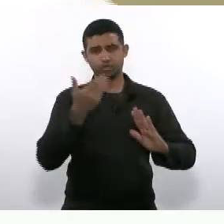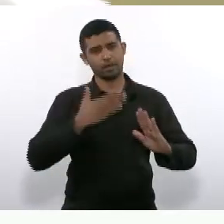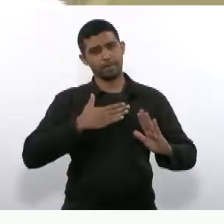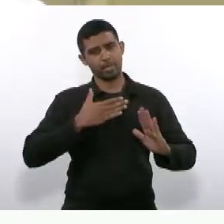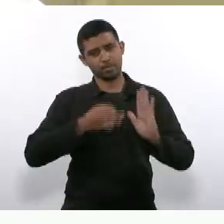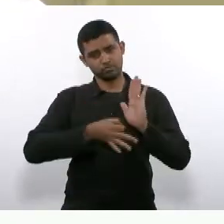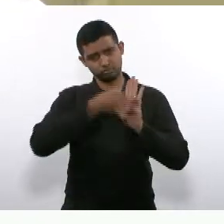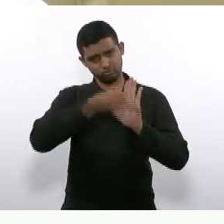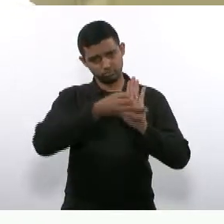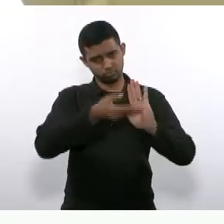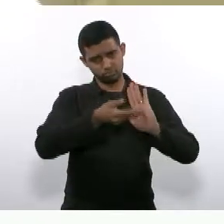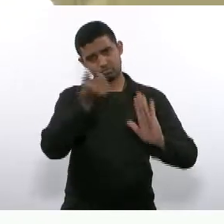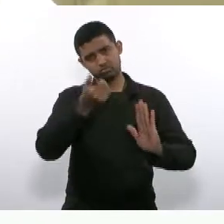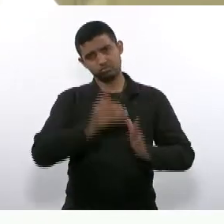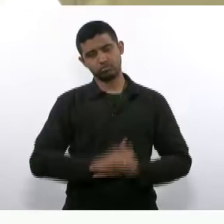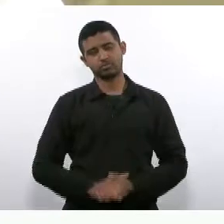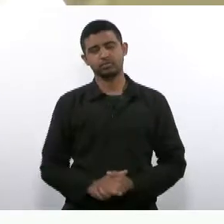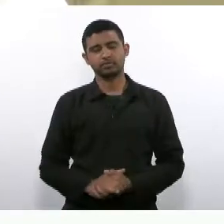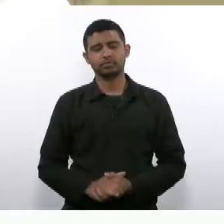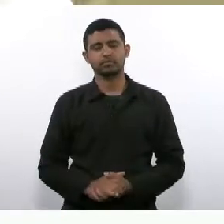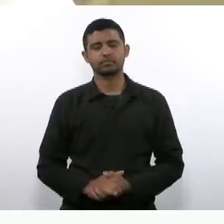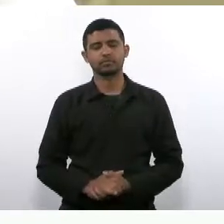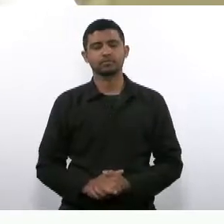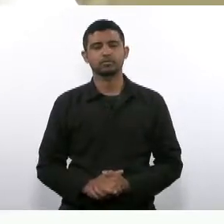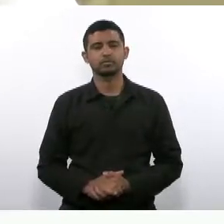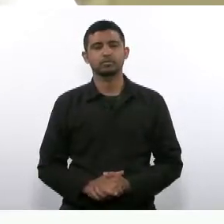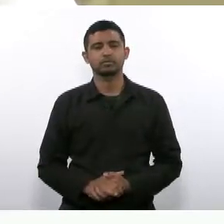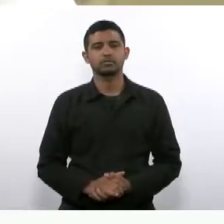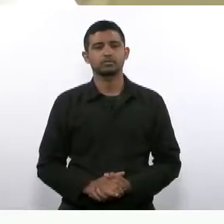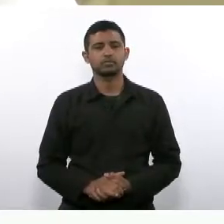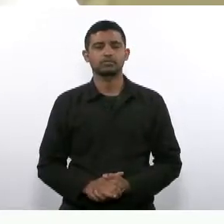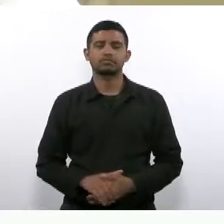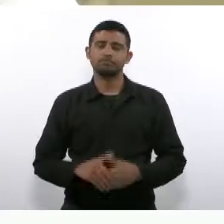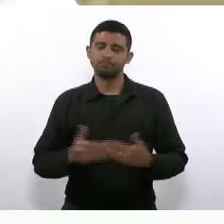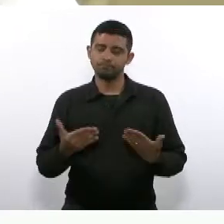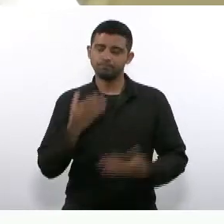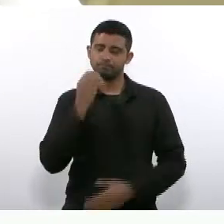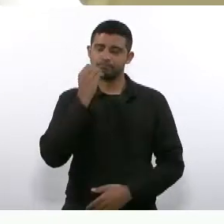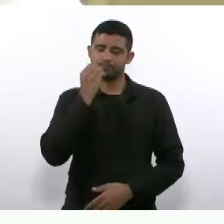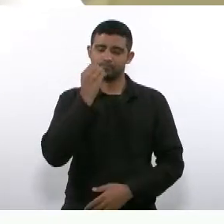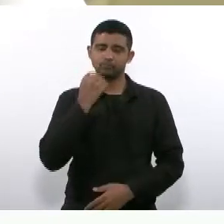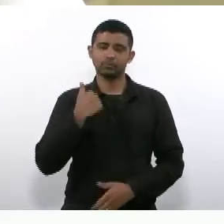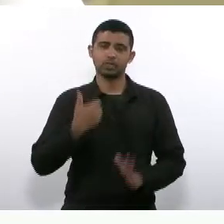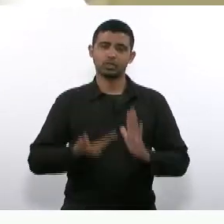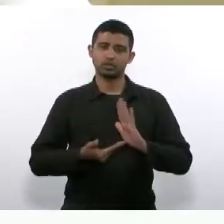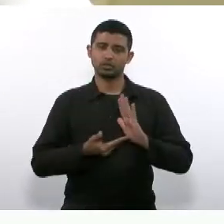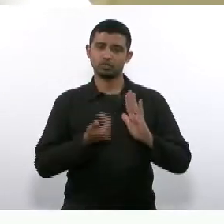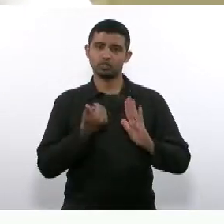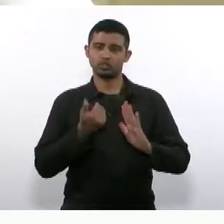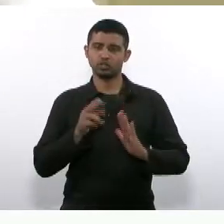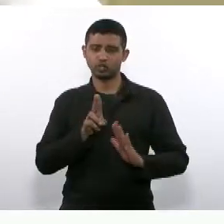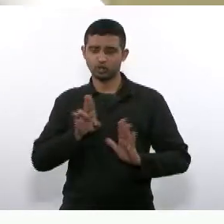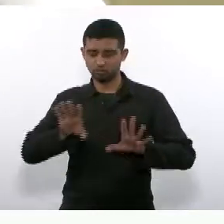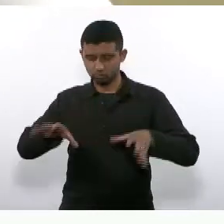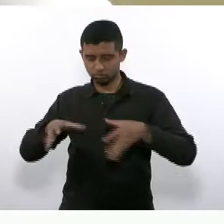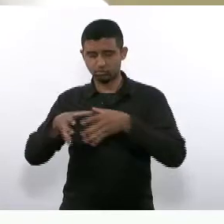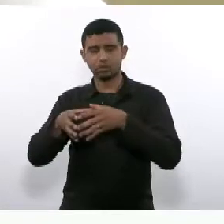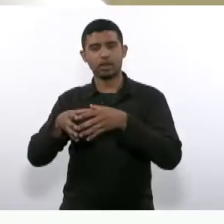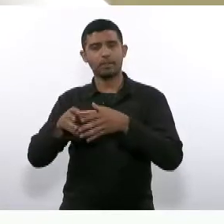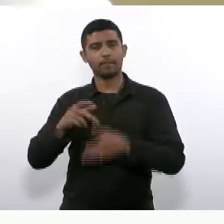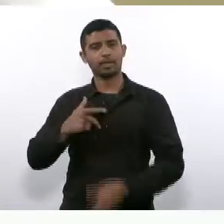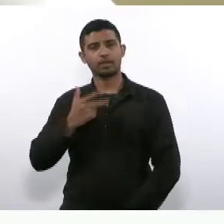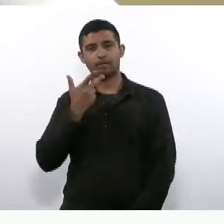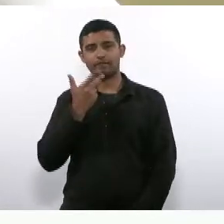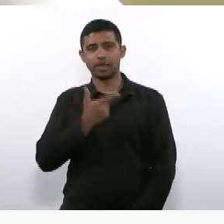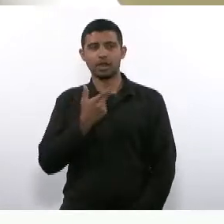sugestão, fazendo a minha ressalva aqui, obviamente, embora retirando em nome aqui do coletivo, mas fazendo a minha ressalva de que eu